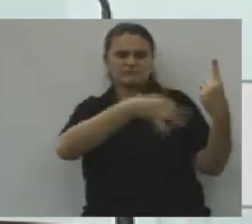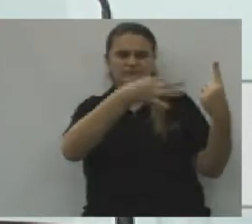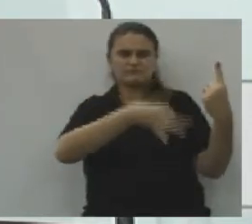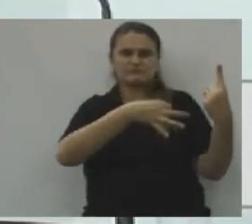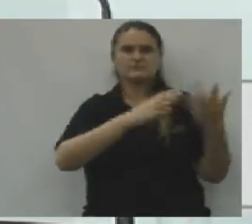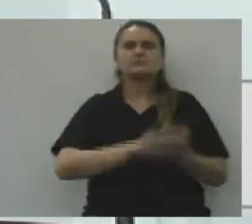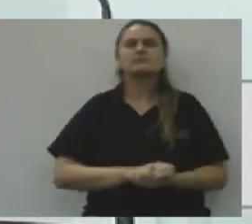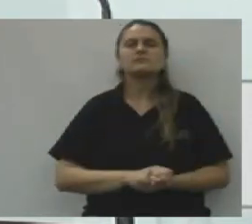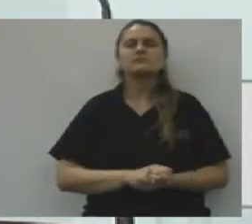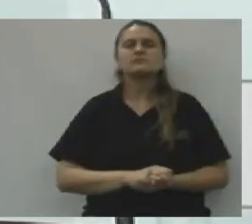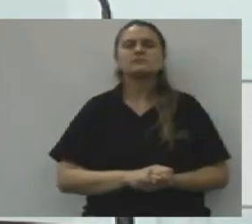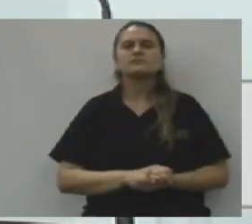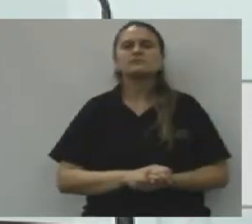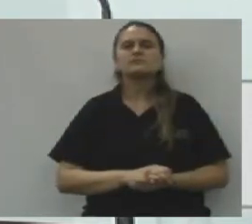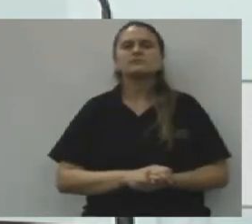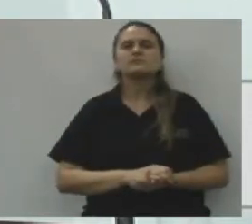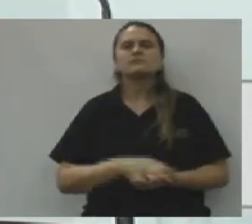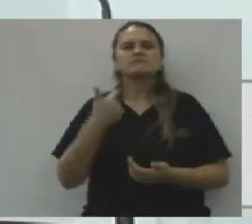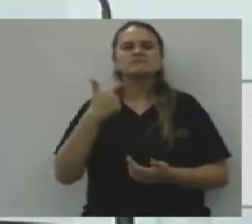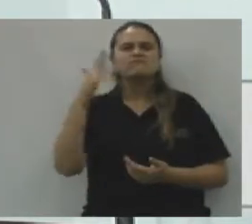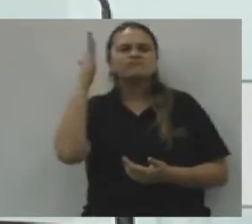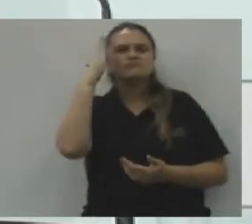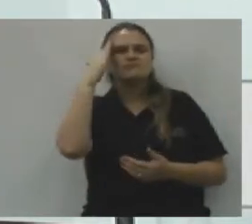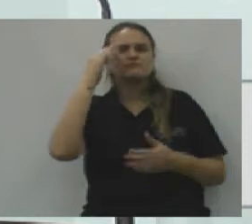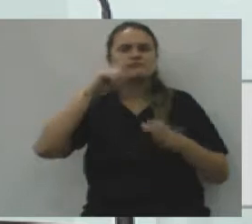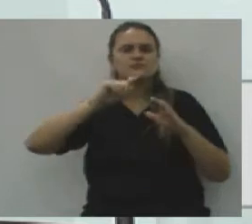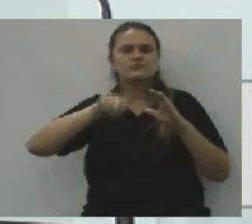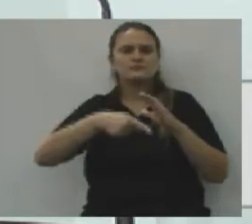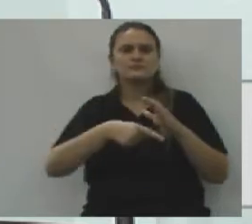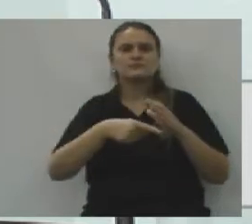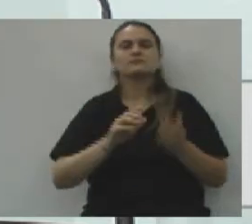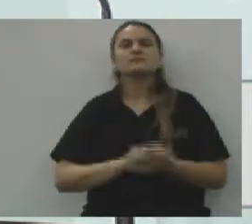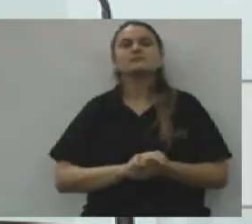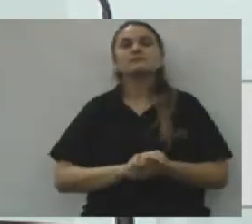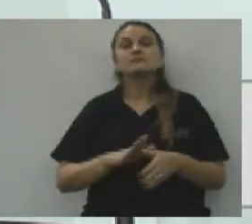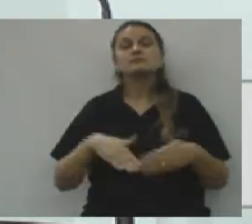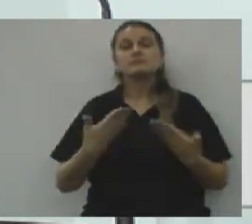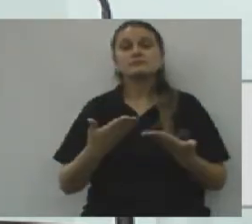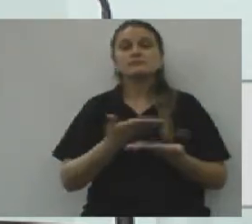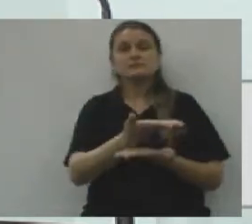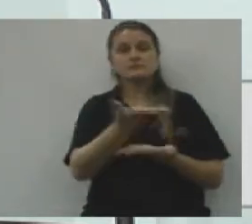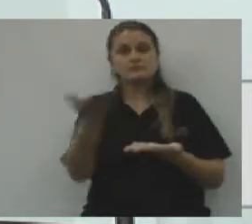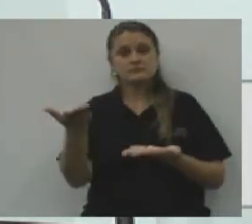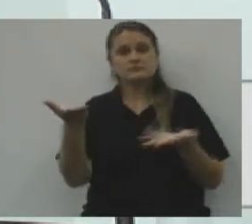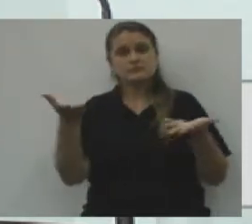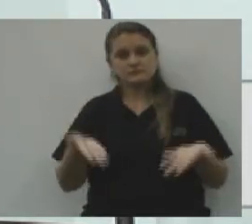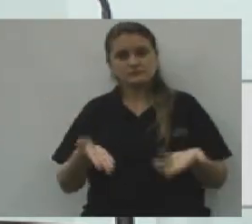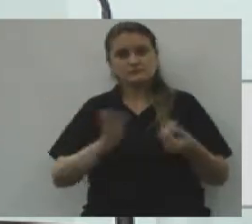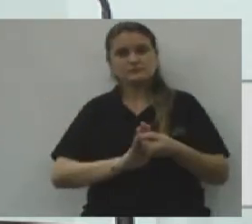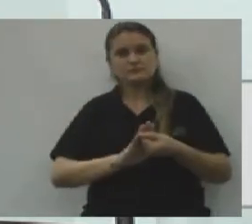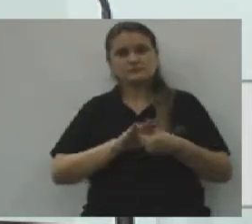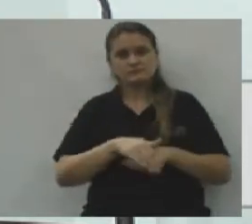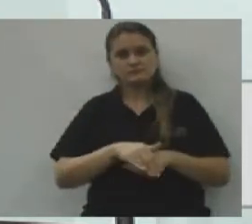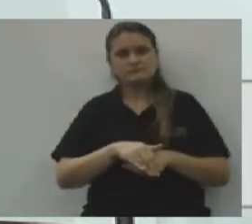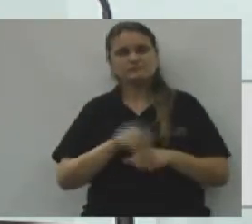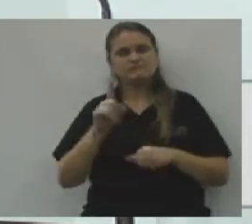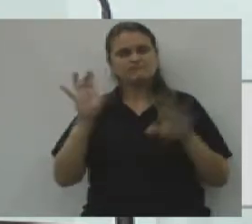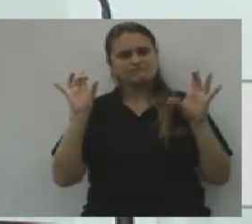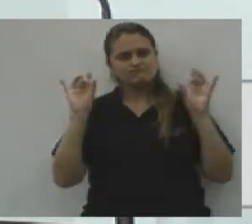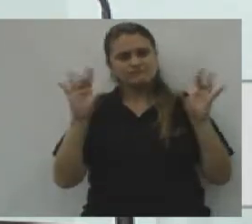conhecimento do Estado no momento, o saber a fundo qual foi e por quê. Portanto, senhoras e senhores, na noite de hoje, é um